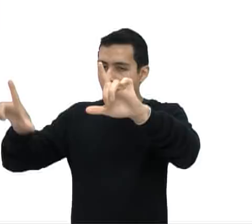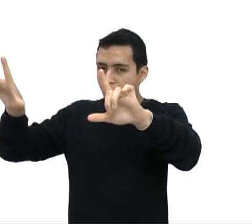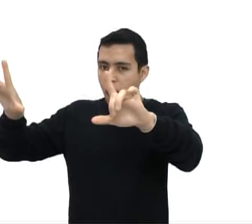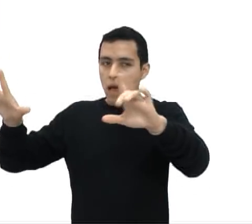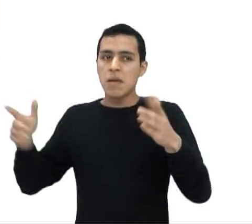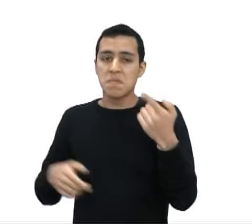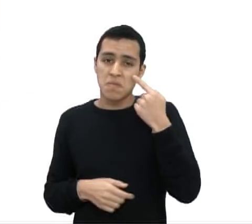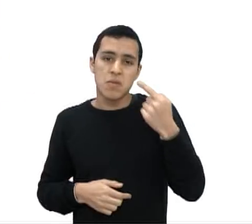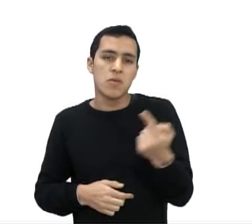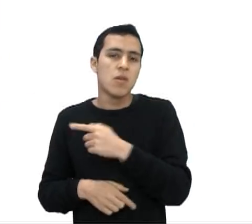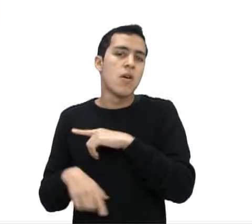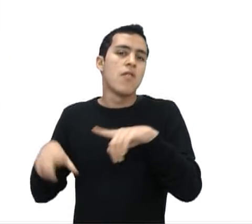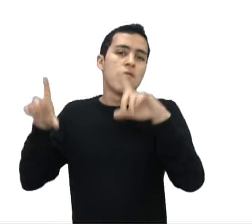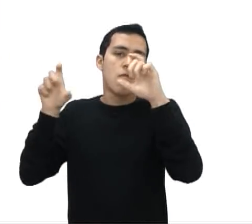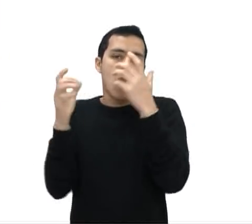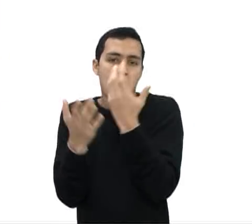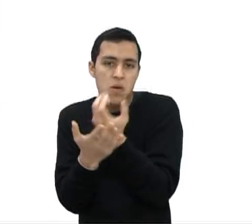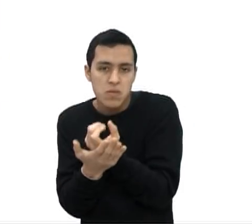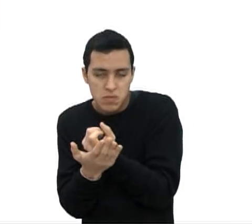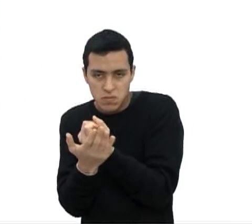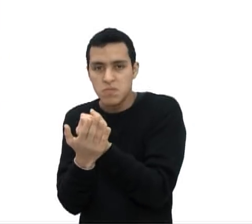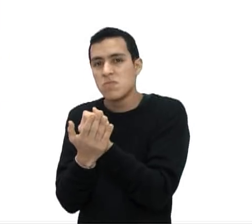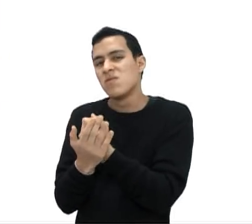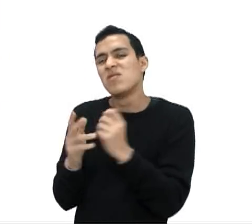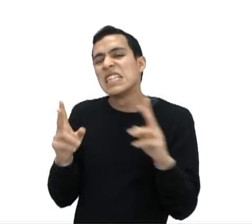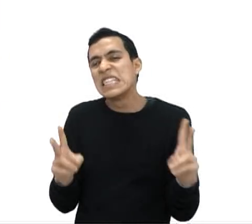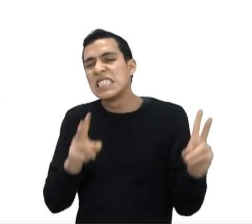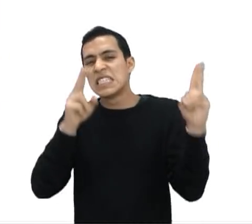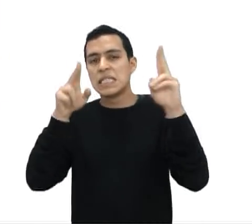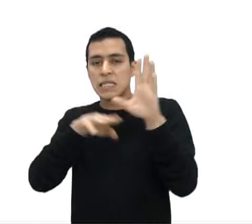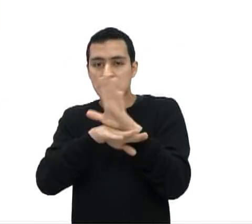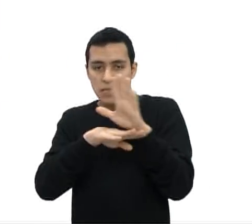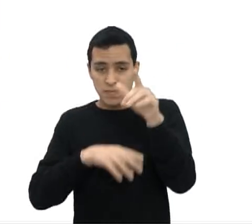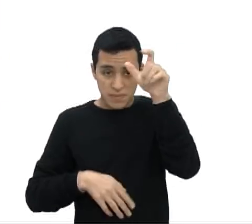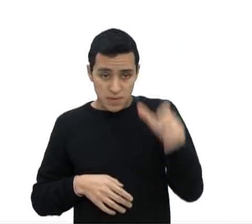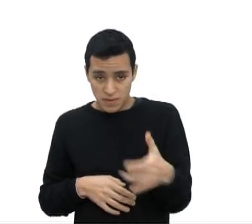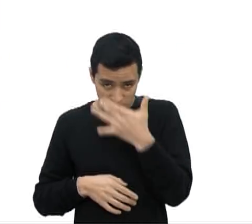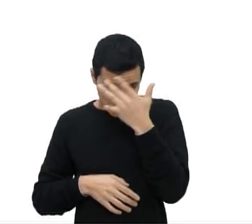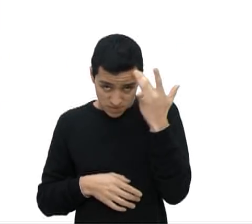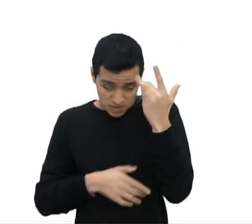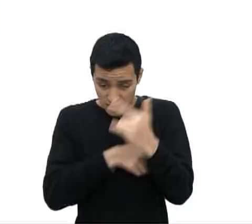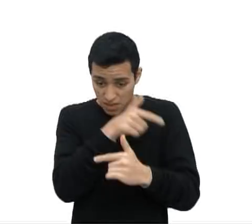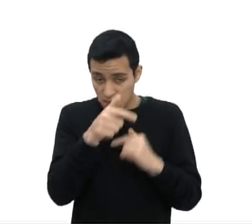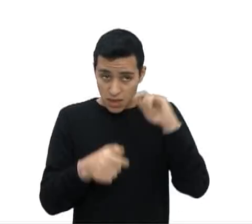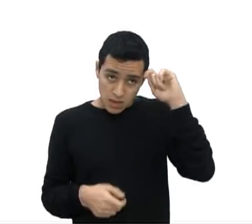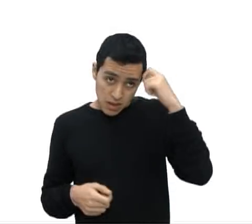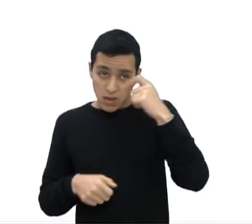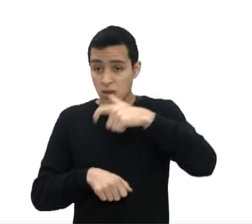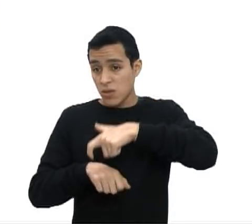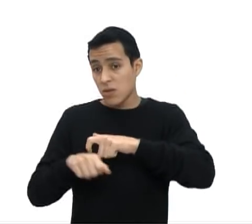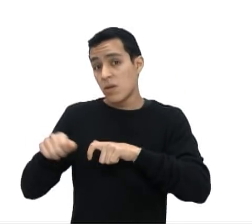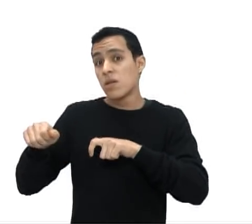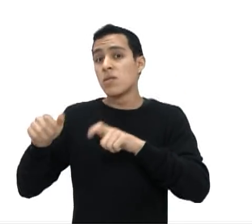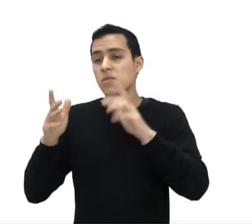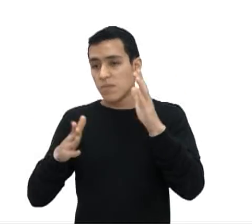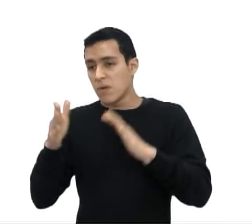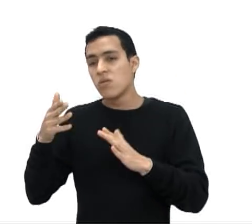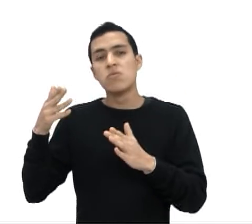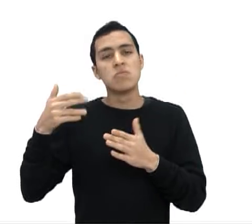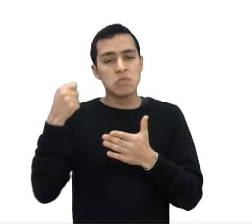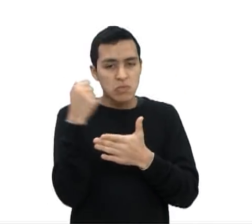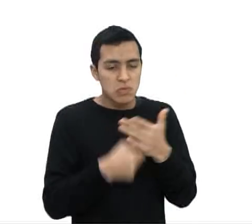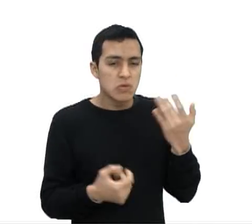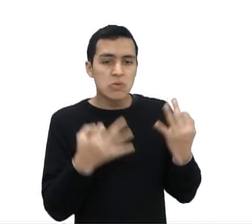trouxe para vocês uma foto de uma cena do filme que mostra um trabalhador negro durante um protesto por justiça